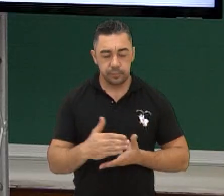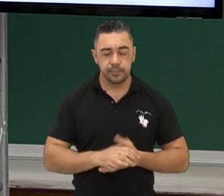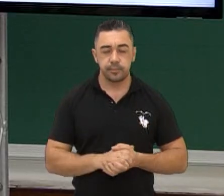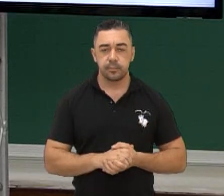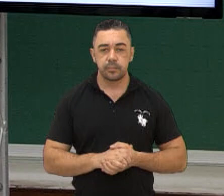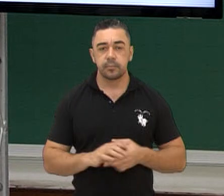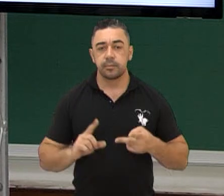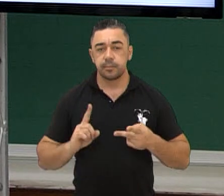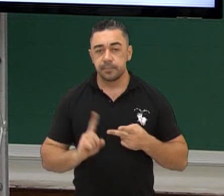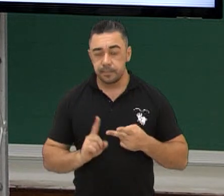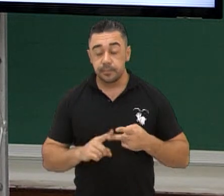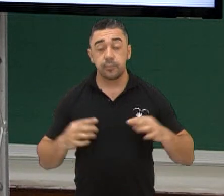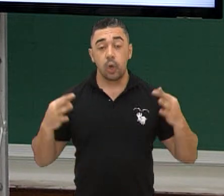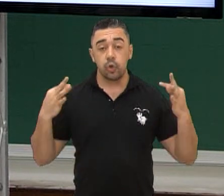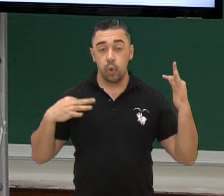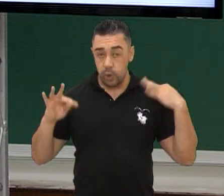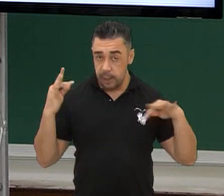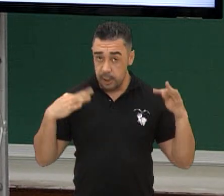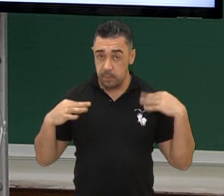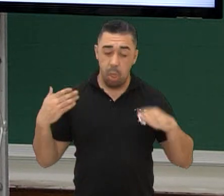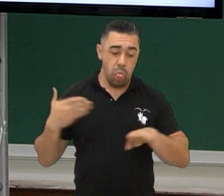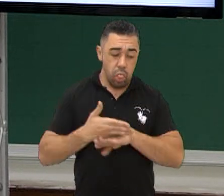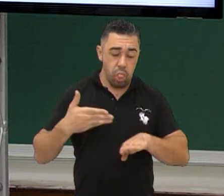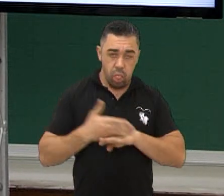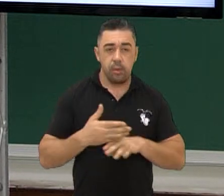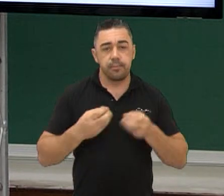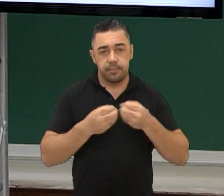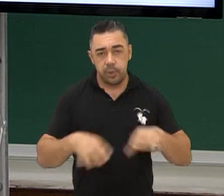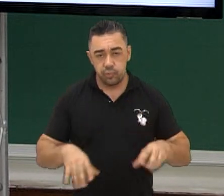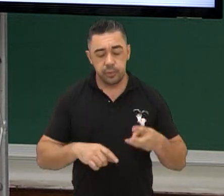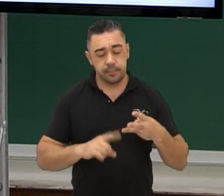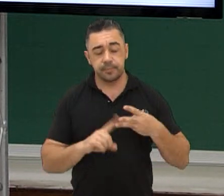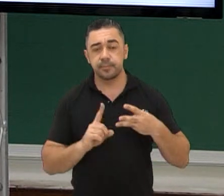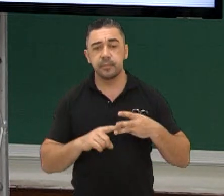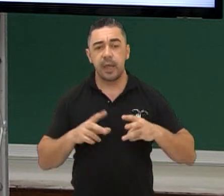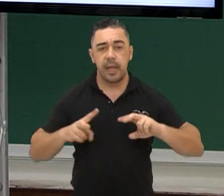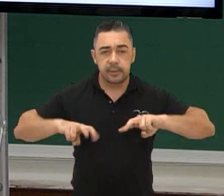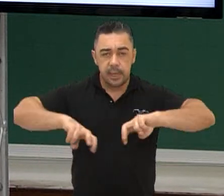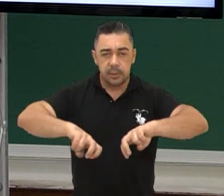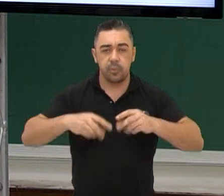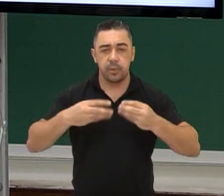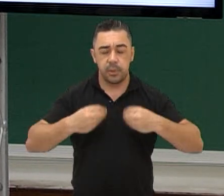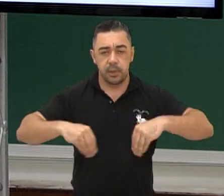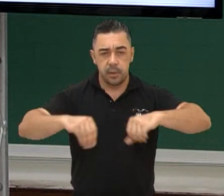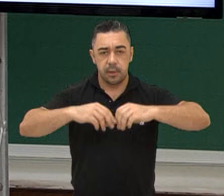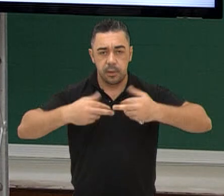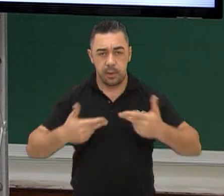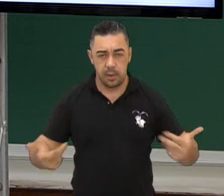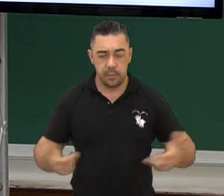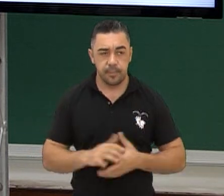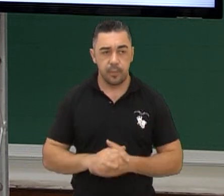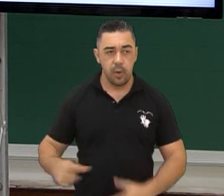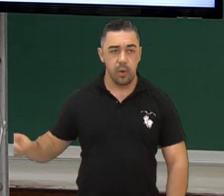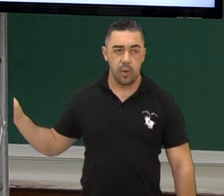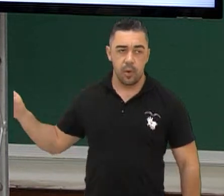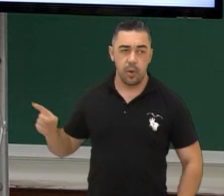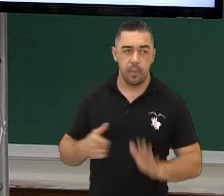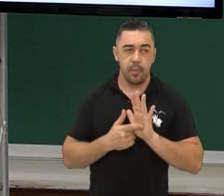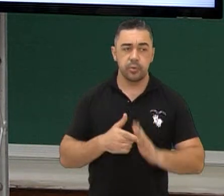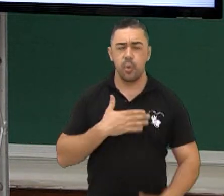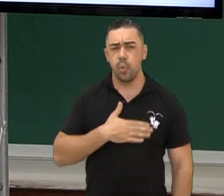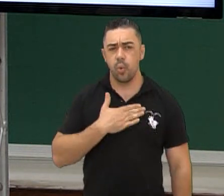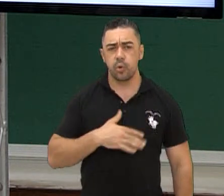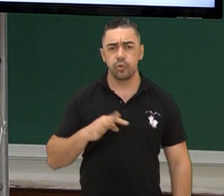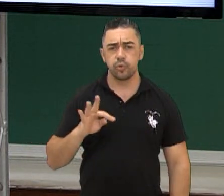turismo acaba prejudicando muitas vezes esse ecossistema e mineração. Tá? Aqui eu trouxe para vocês alguns representantes. Eu adoro esse aqui,